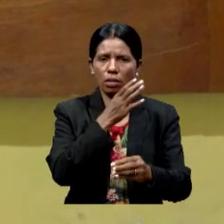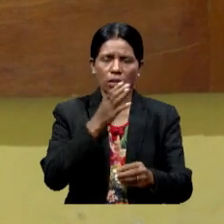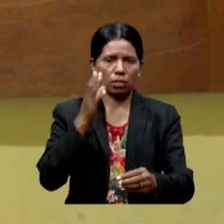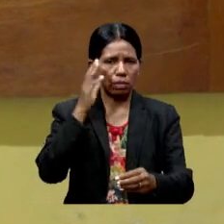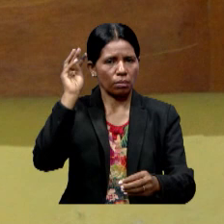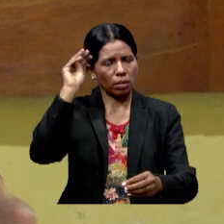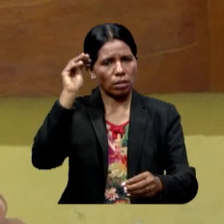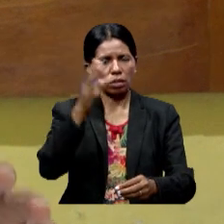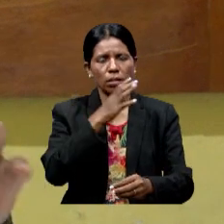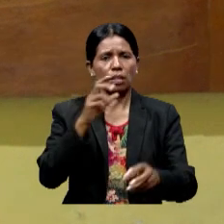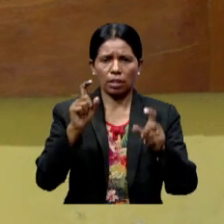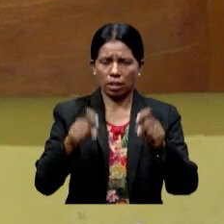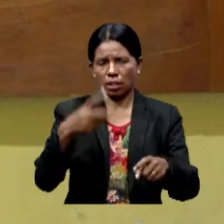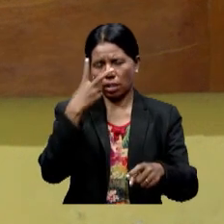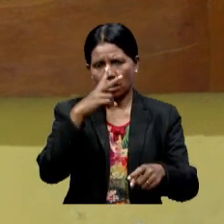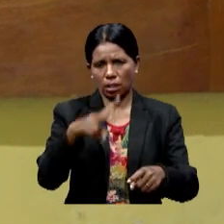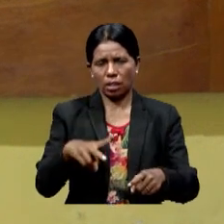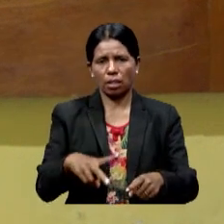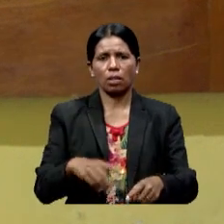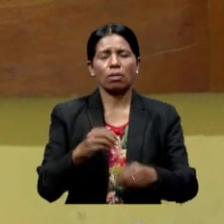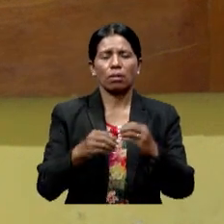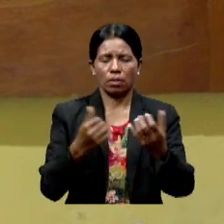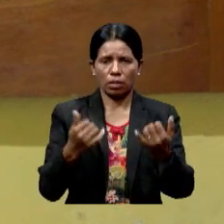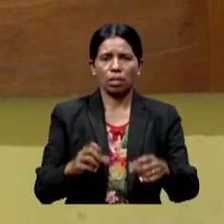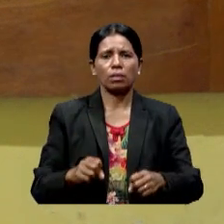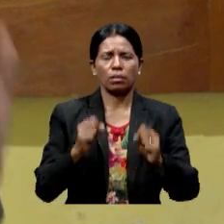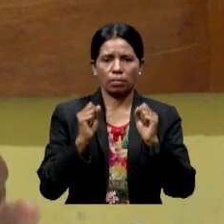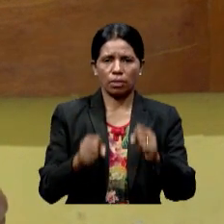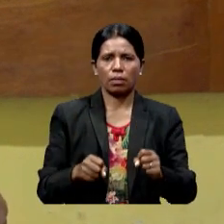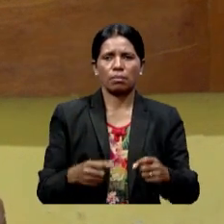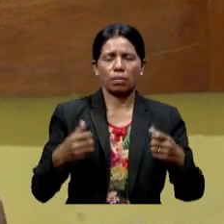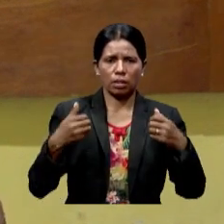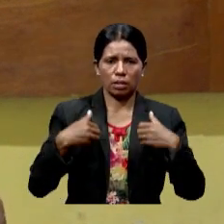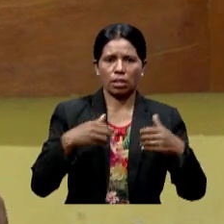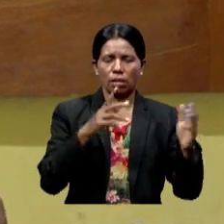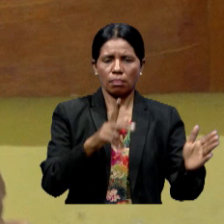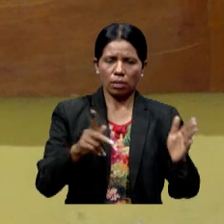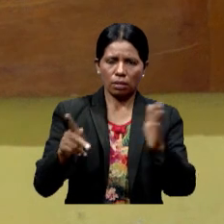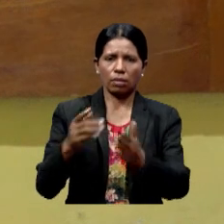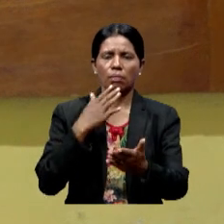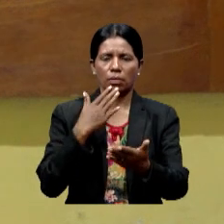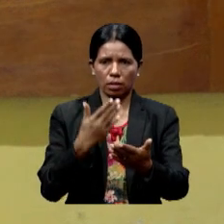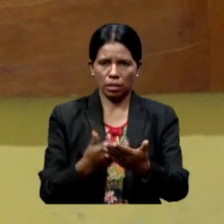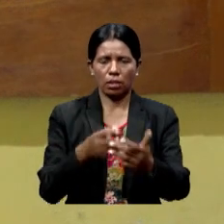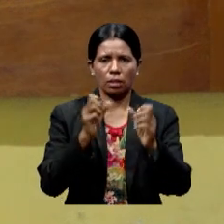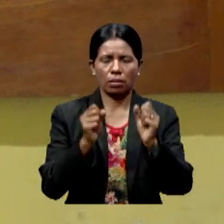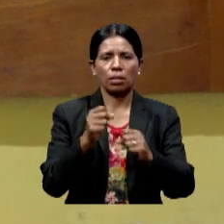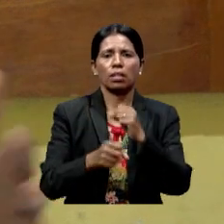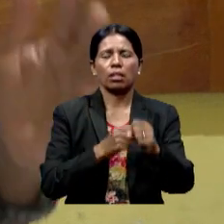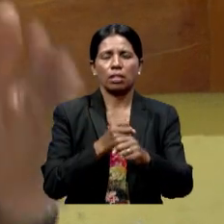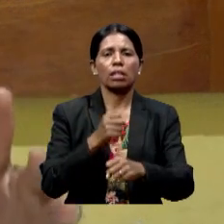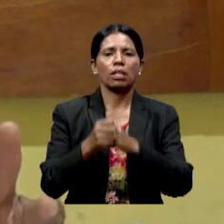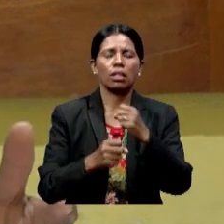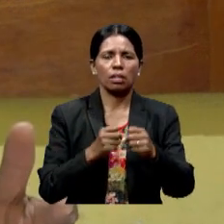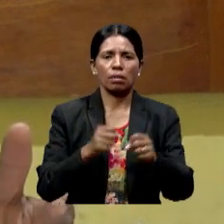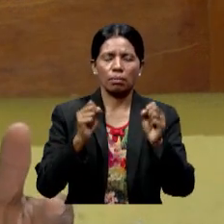ministerio agrikultura, ten ke hare potensia siras ne. Atu nune bele ya kria plano ne be mak dia, hodi nune kada tina bele mos